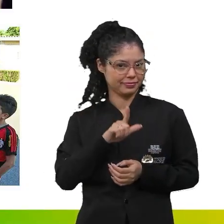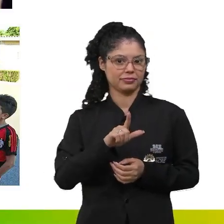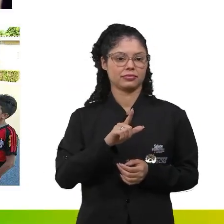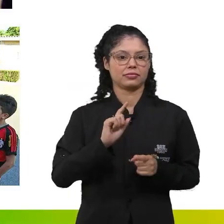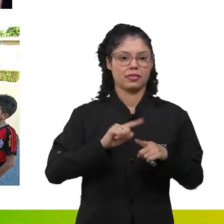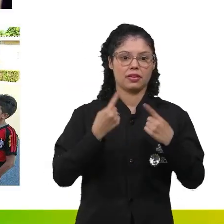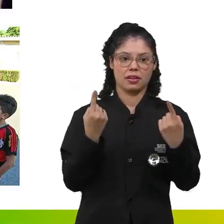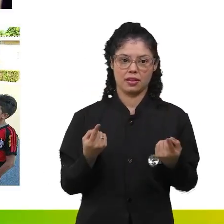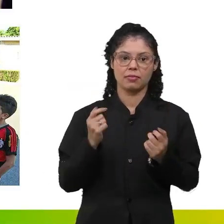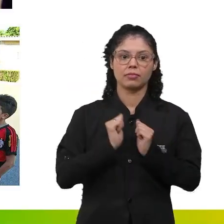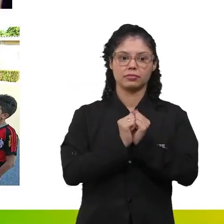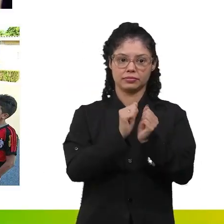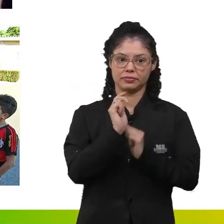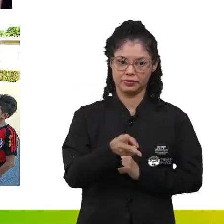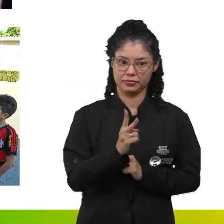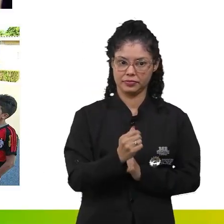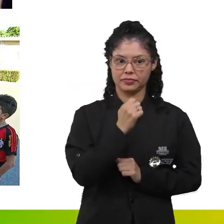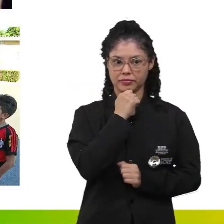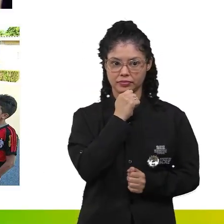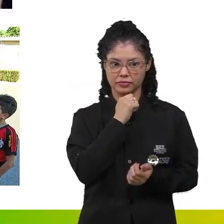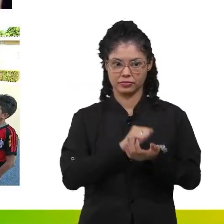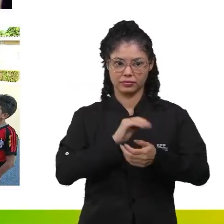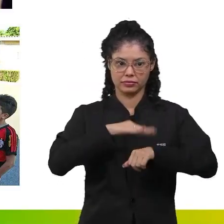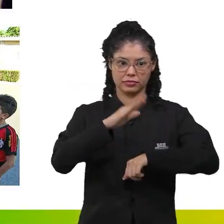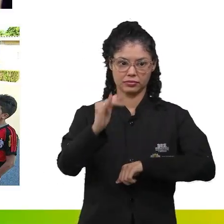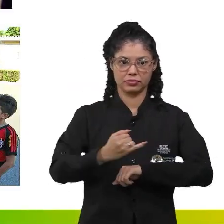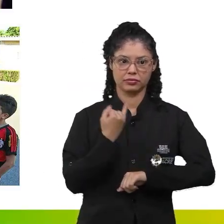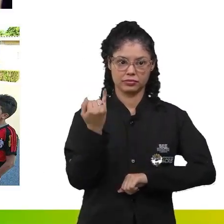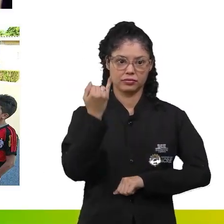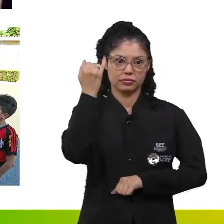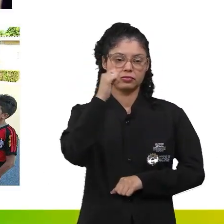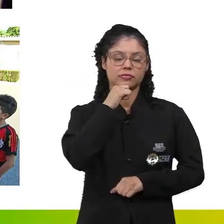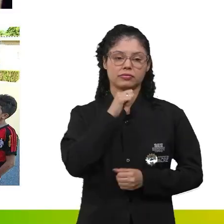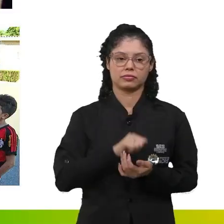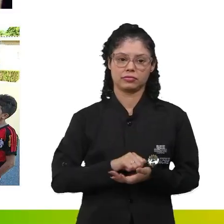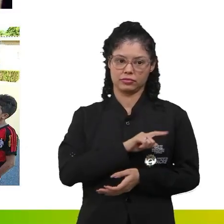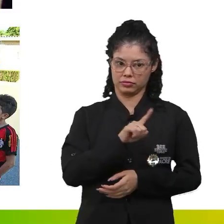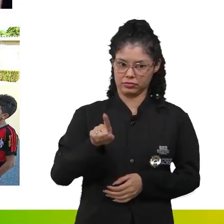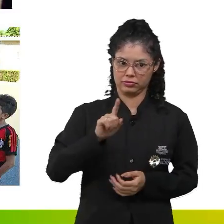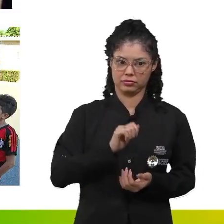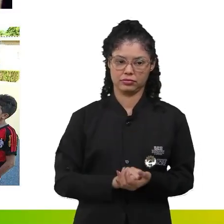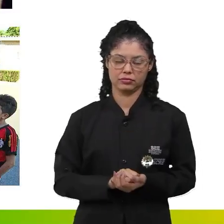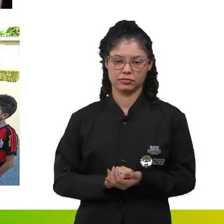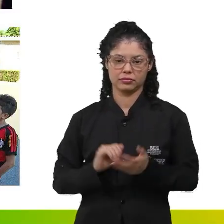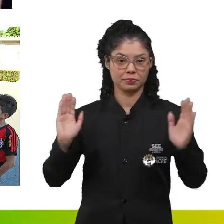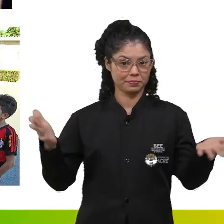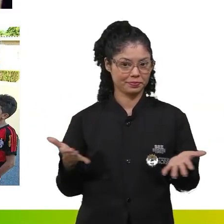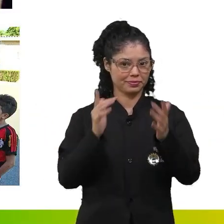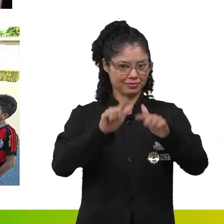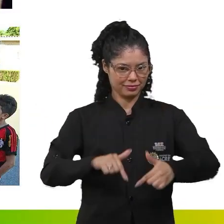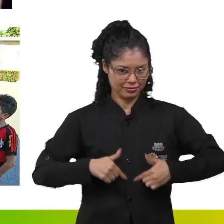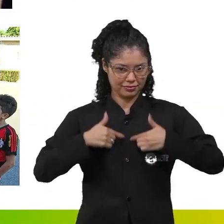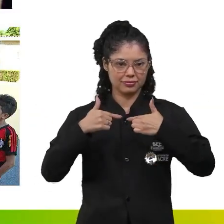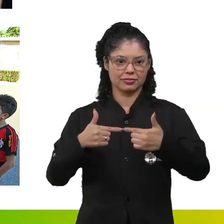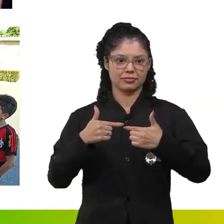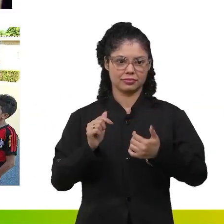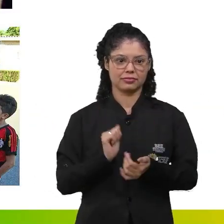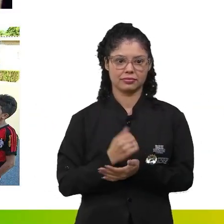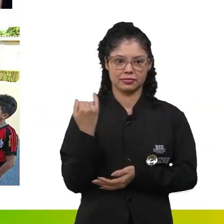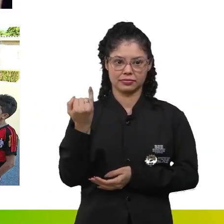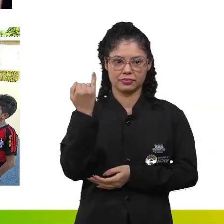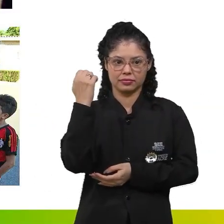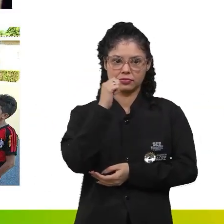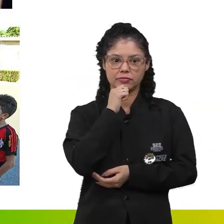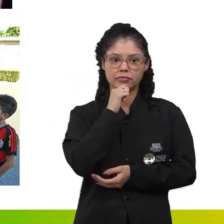mas participar. Assim como a coisa mais importante na vida não é o triunfo, mas a luta. O essencial